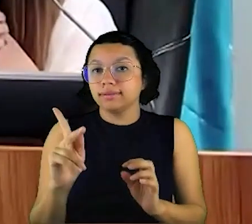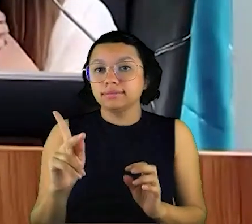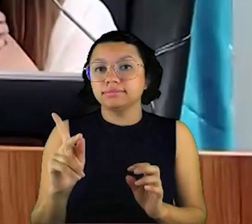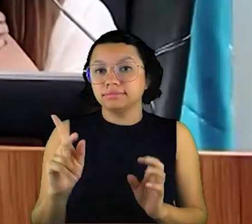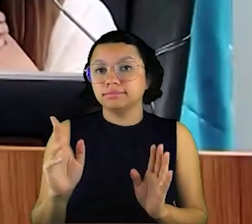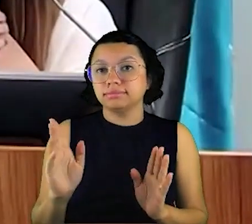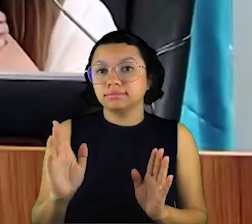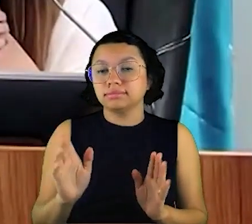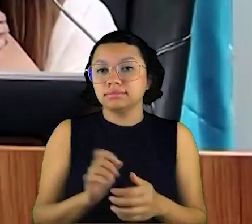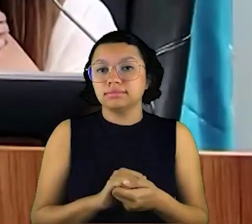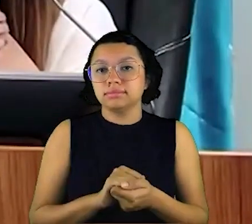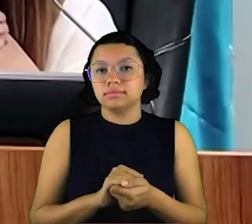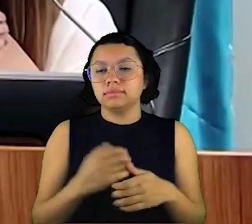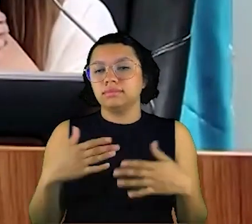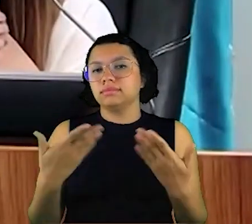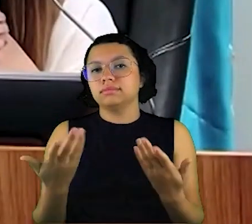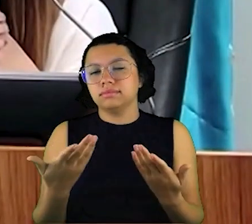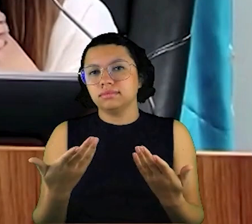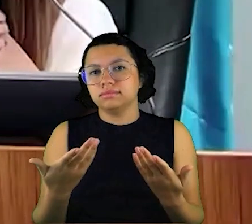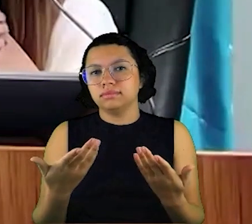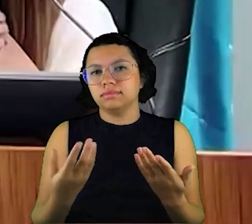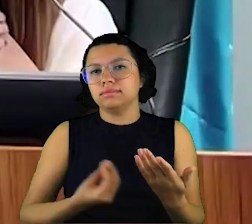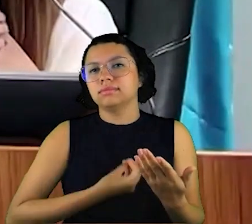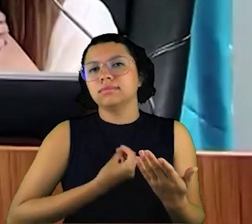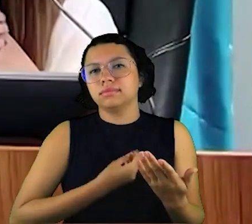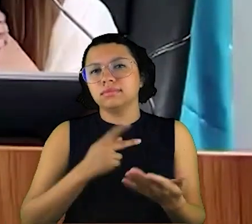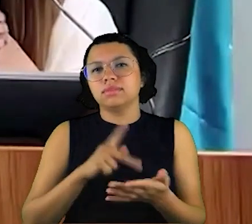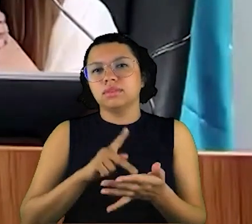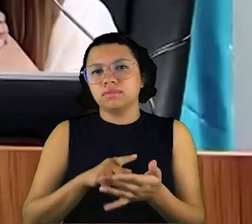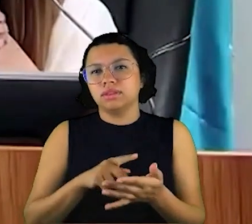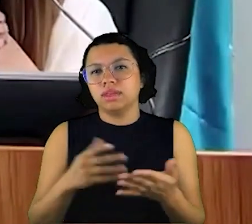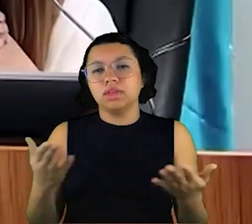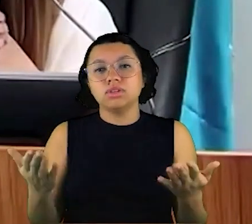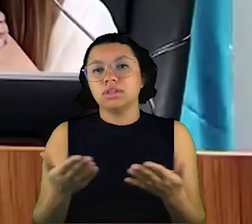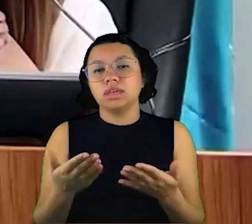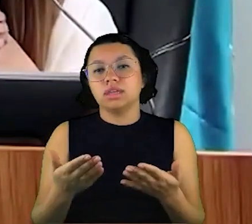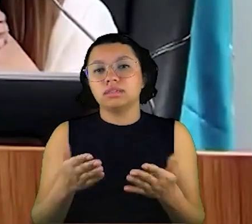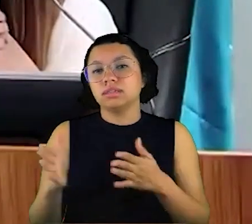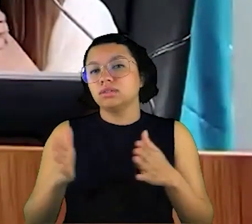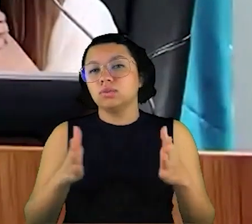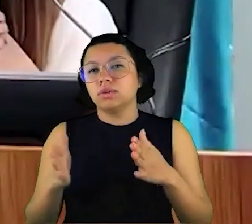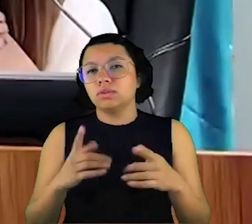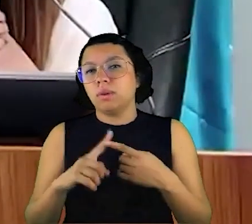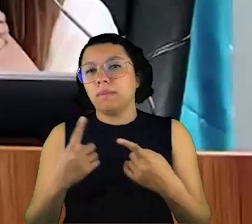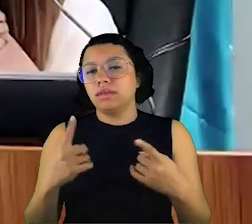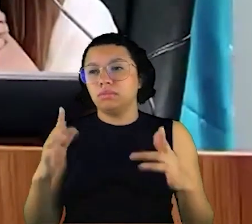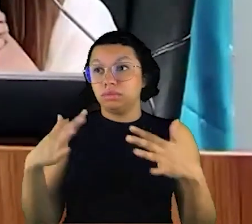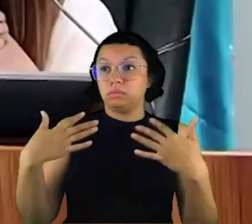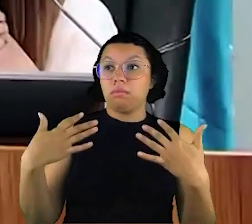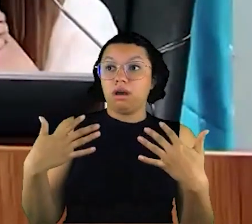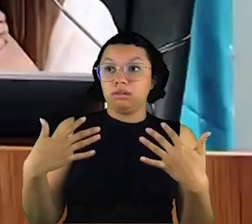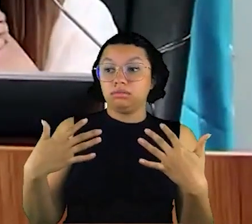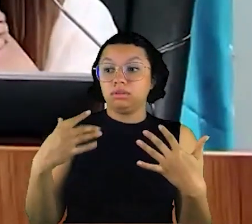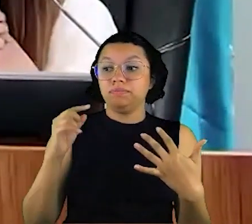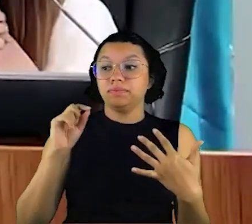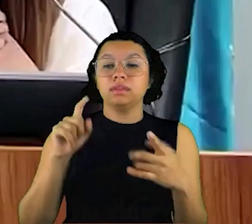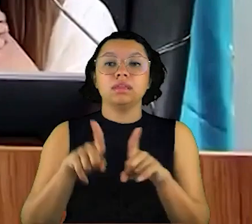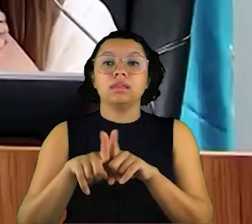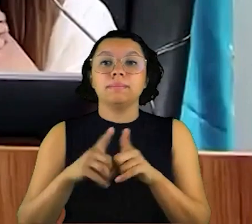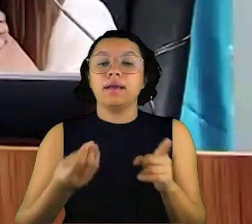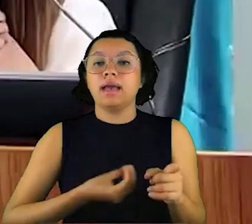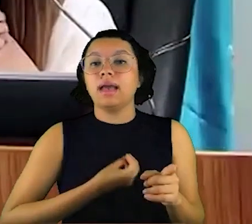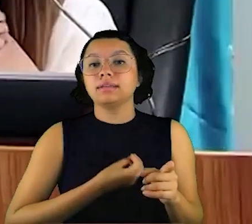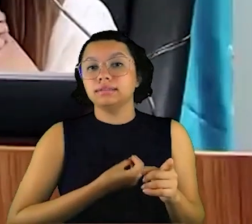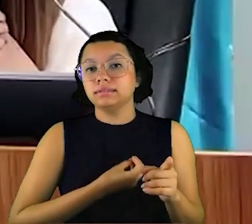ok. E então existem de fato essas situações. Agora não me espanta que